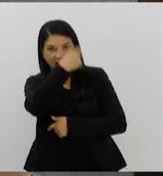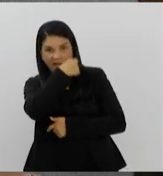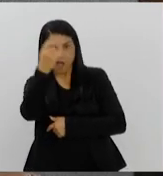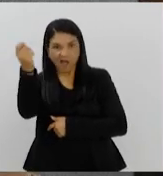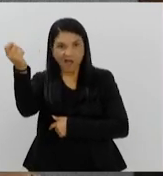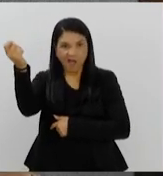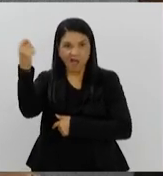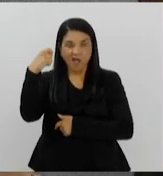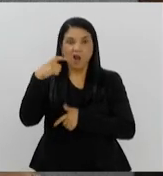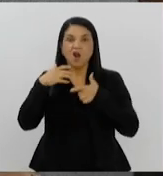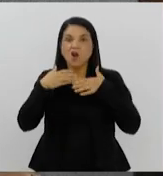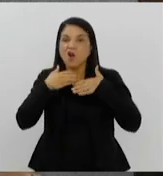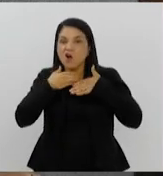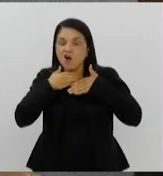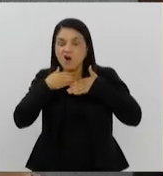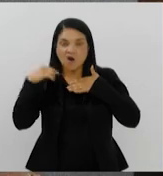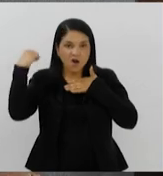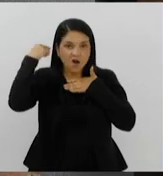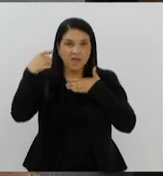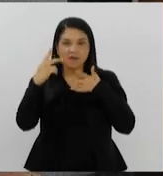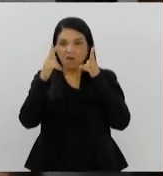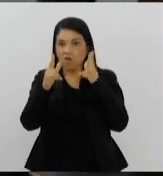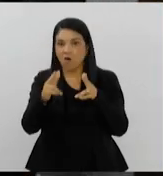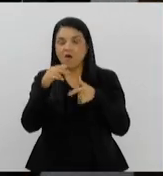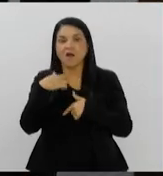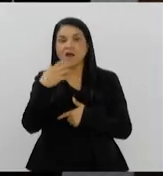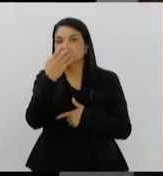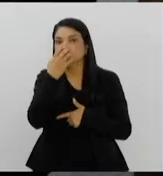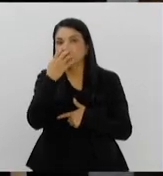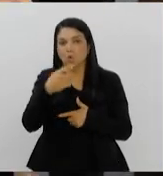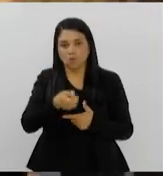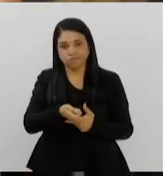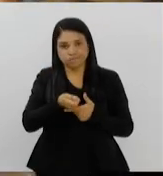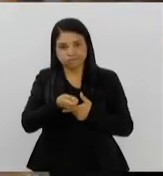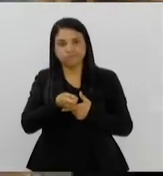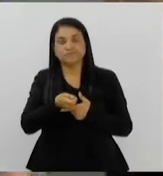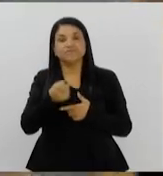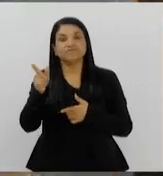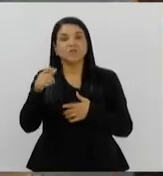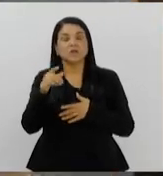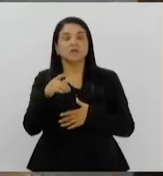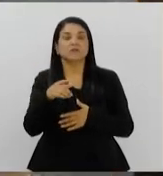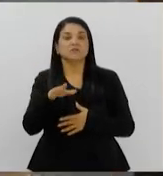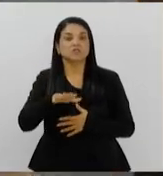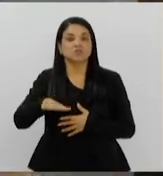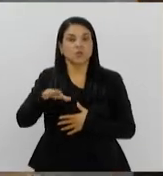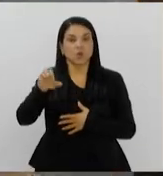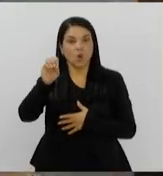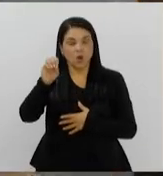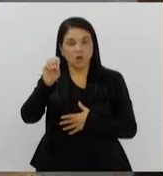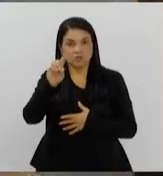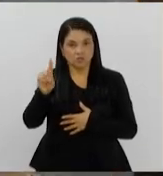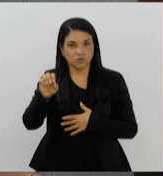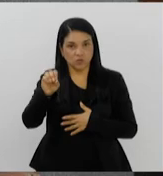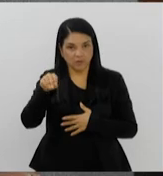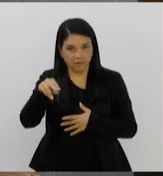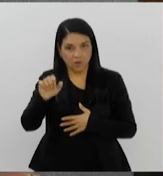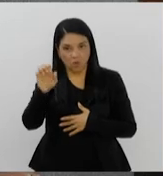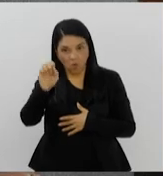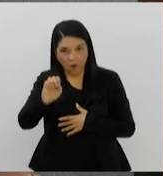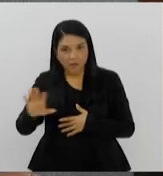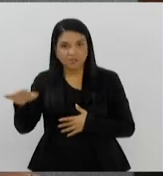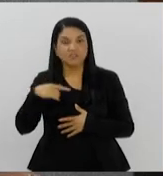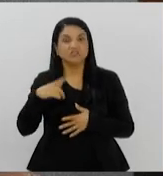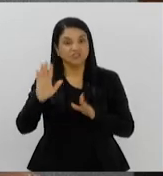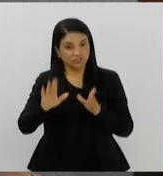de cachorro na zona oeste da cidade. A gente já atendeu entregadores que tomaram um tiro na perna por se recusar